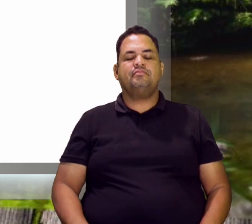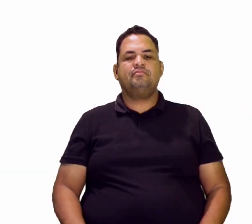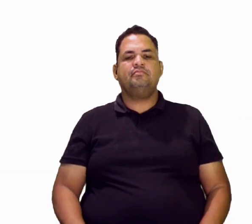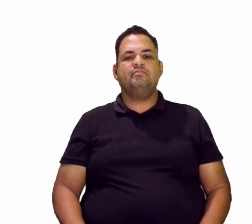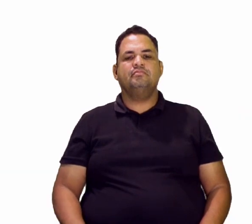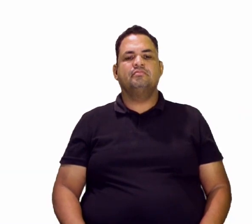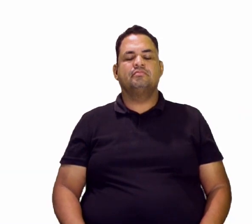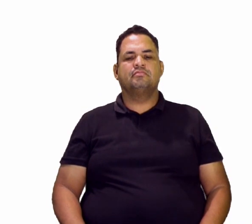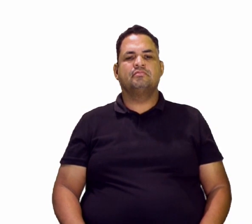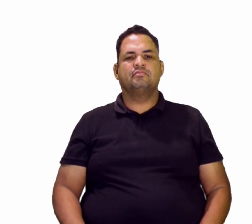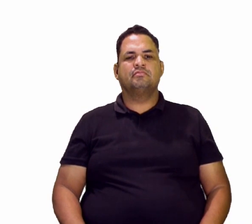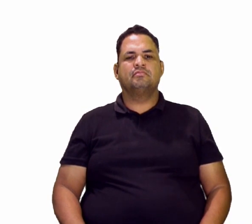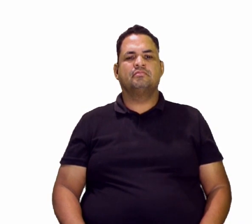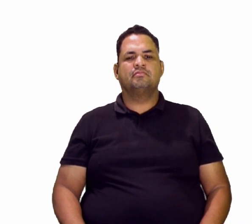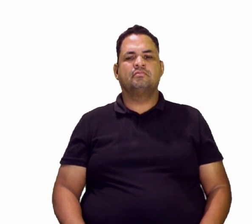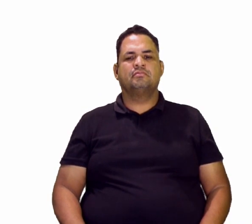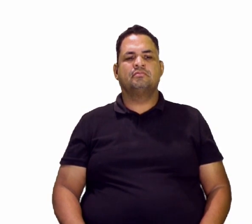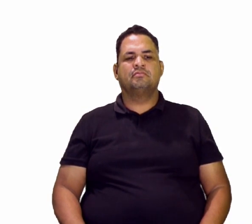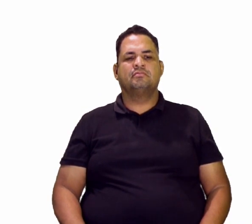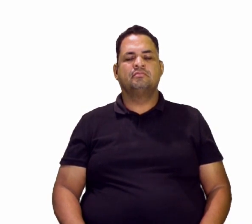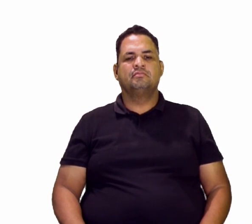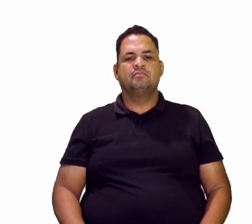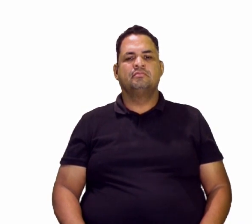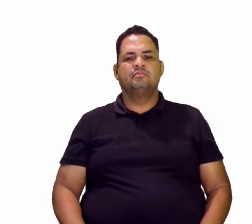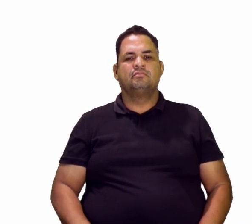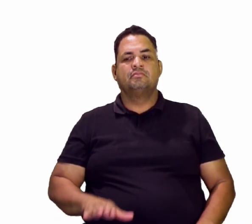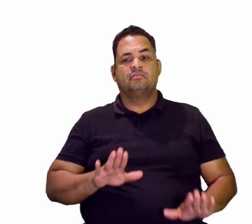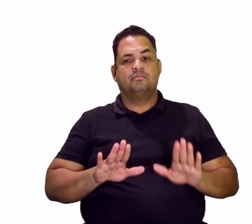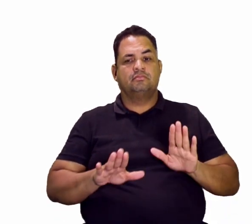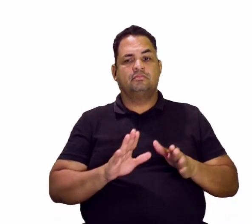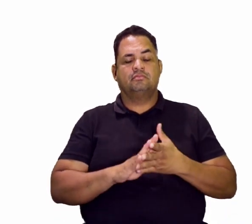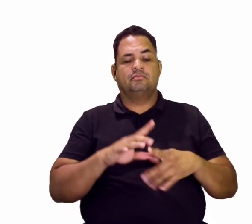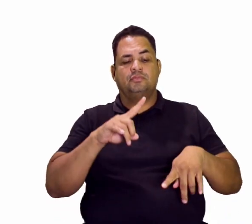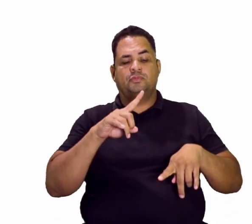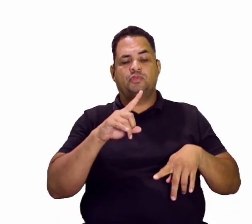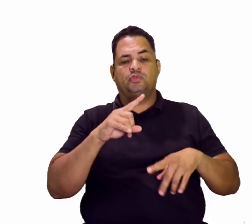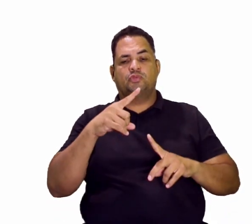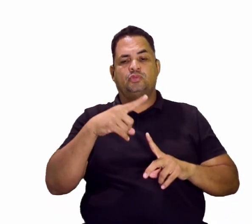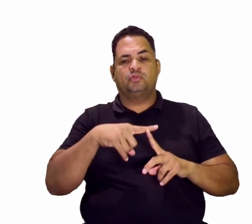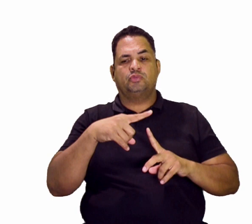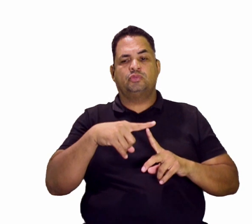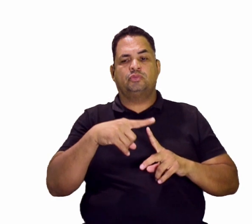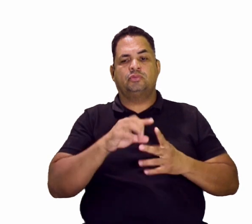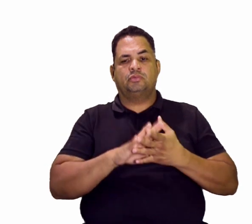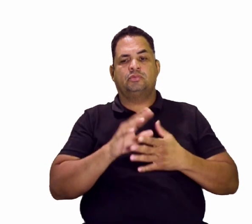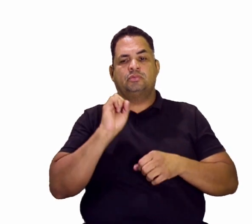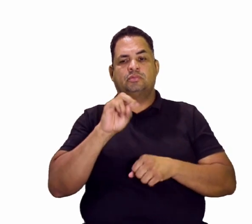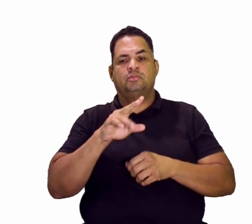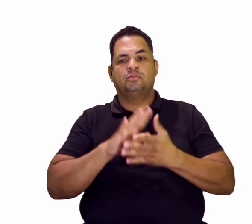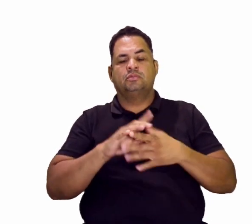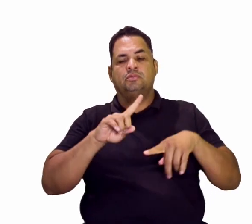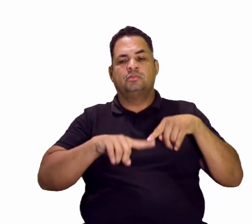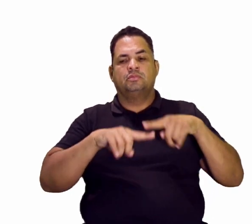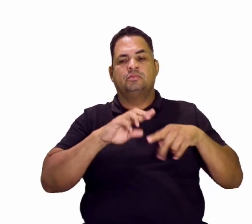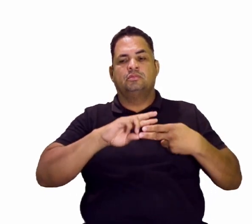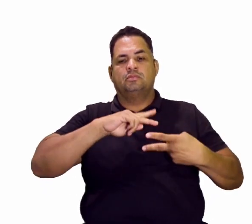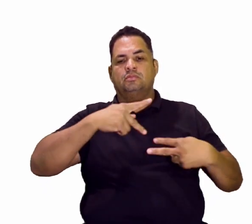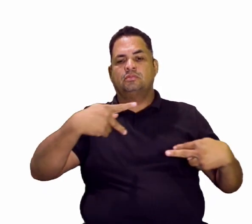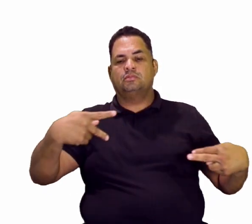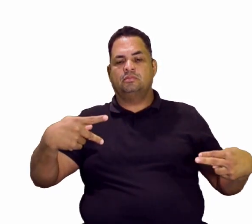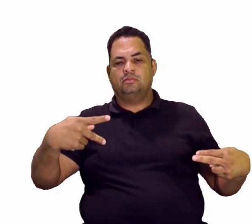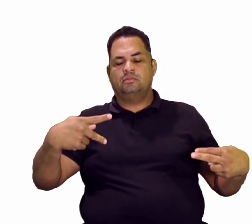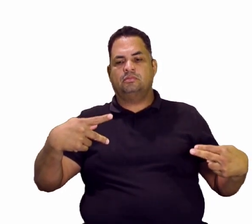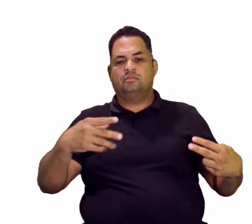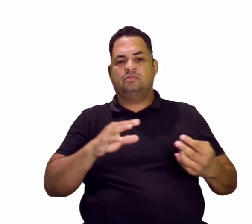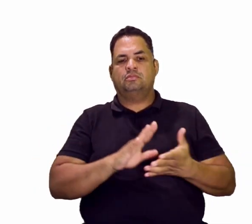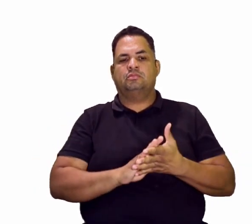lá. Então, dependendo do tipo do vírus, o material genético pode ser de DNA, ou seja,